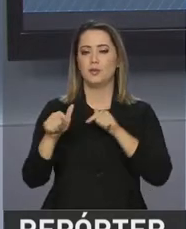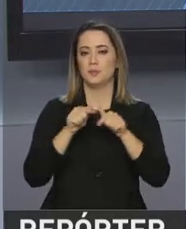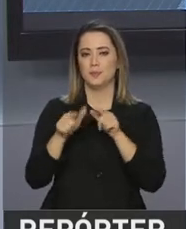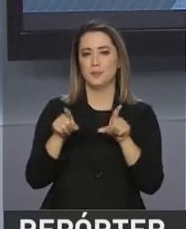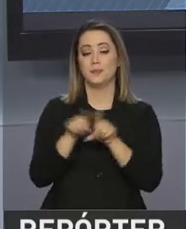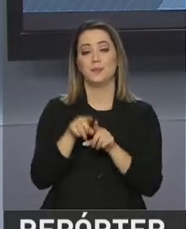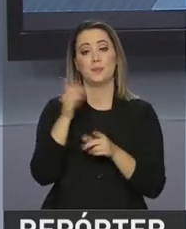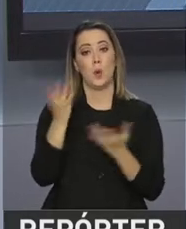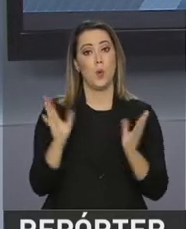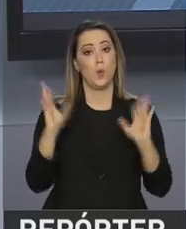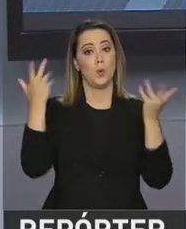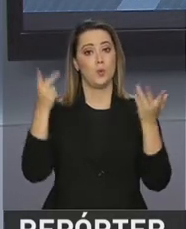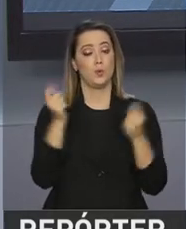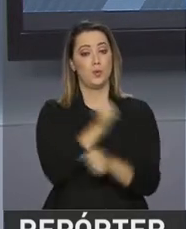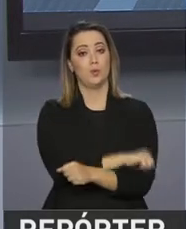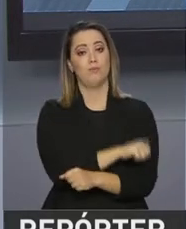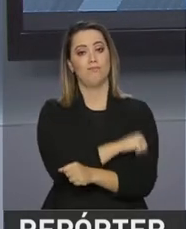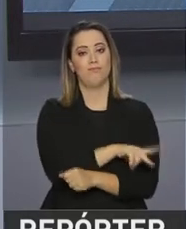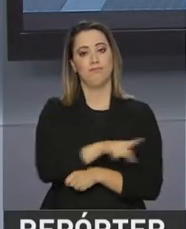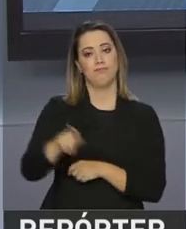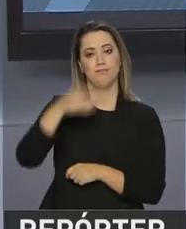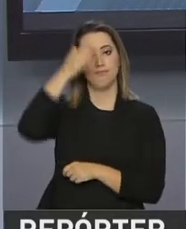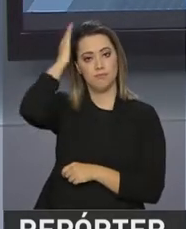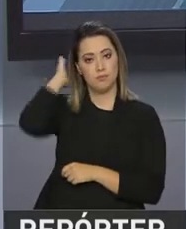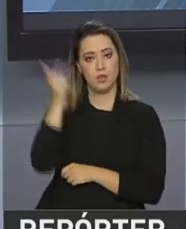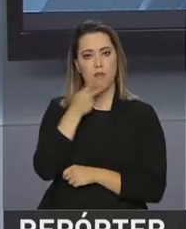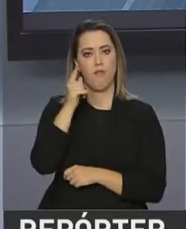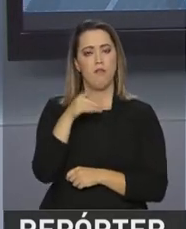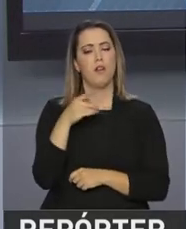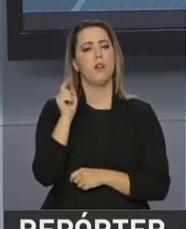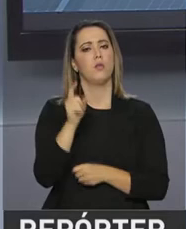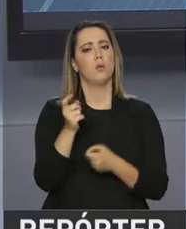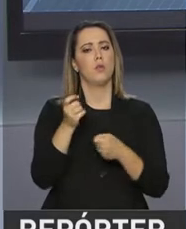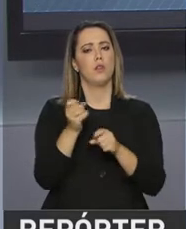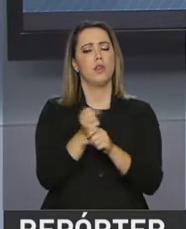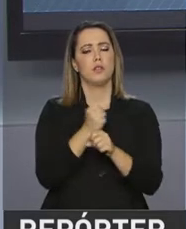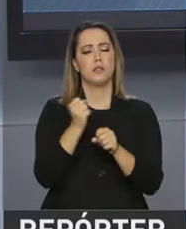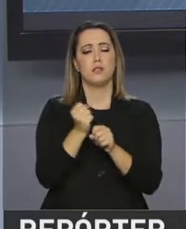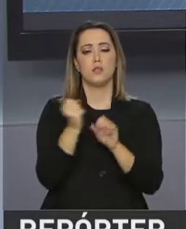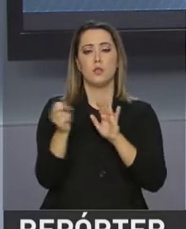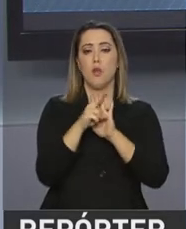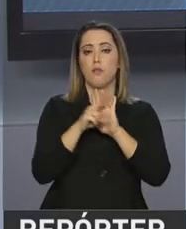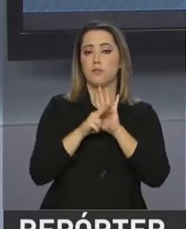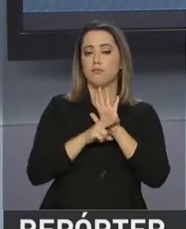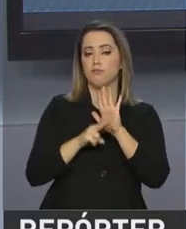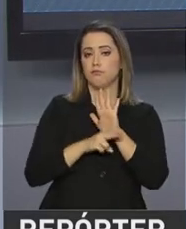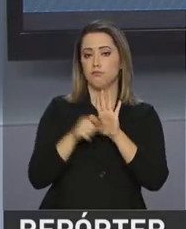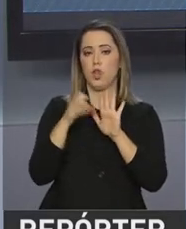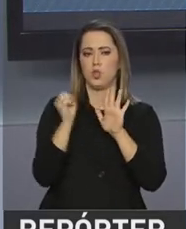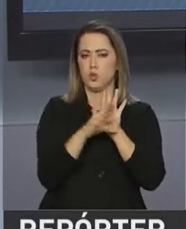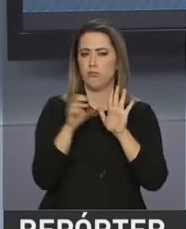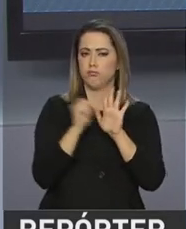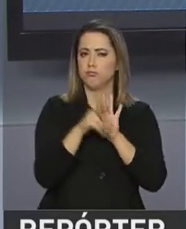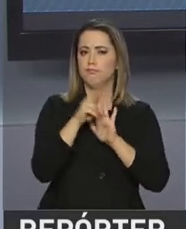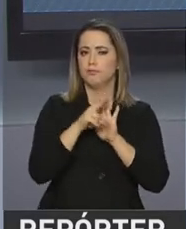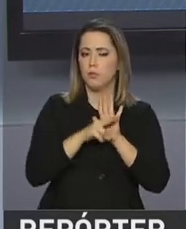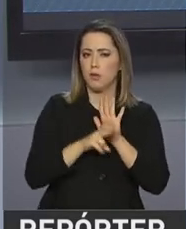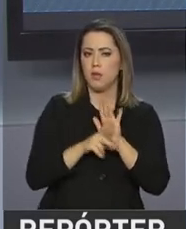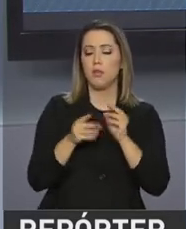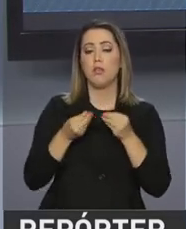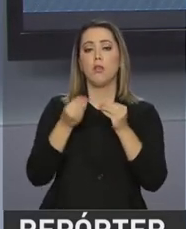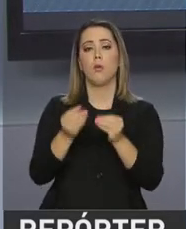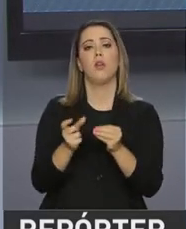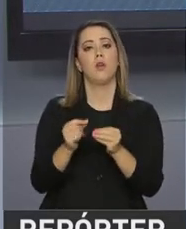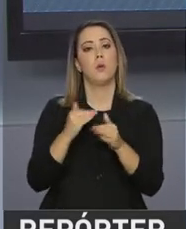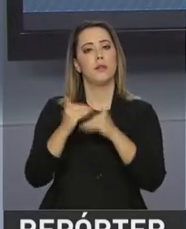hoje no rio de janeiro o presidente michel temer destacou que as reformas em curso no país causam entre outros efeitos o